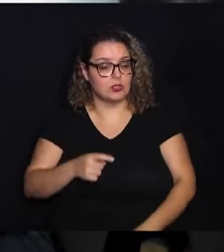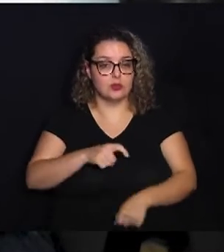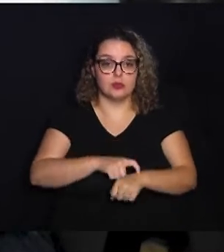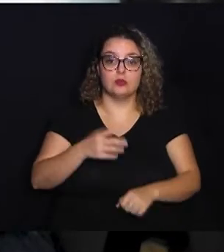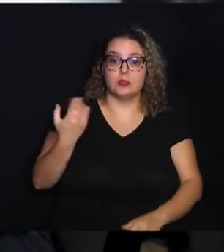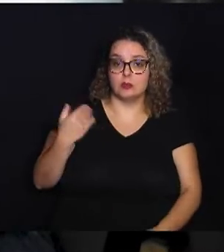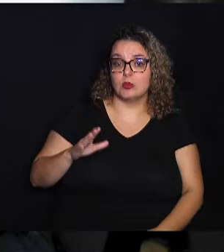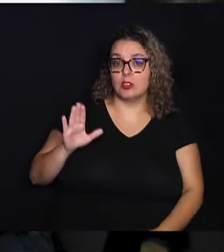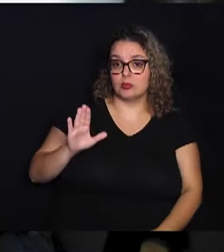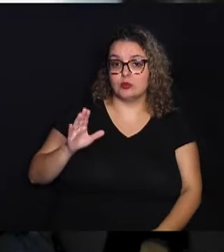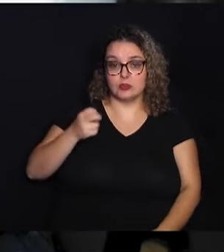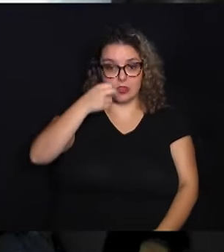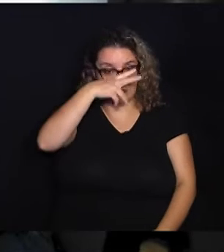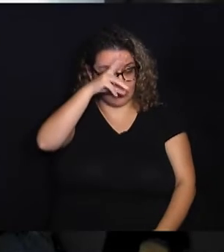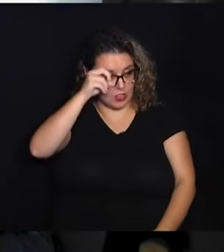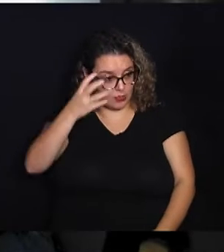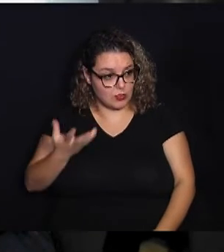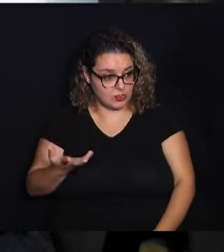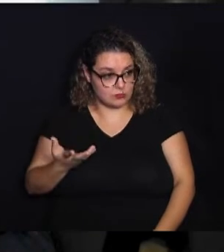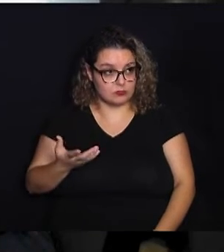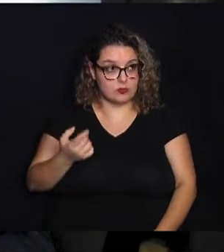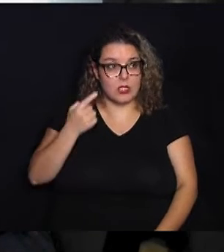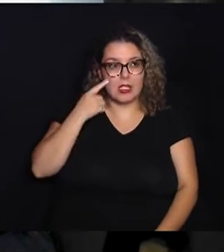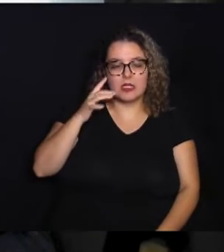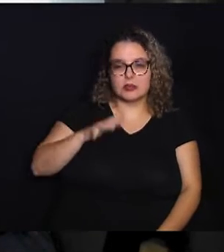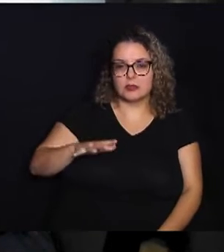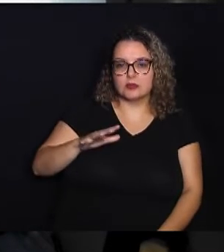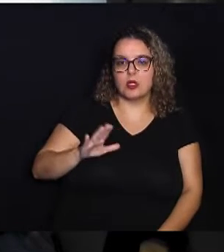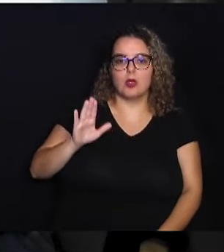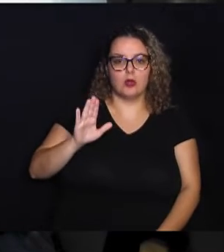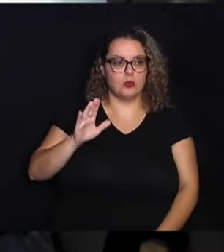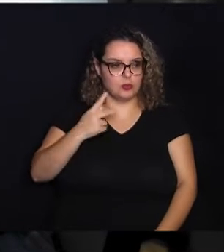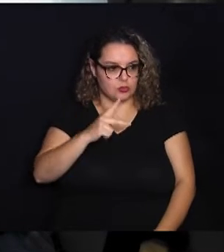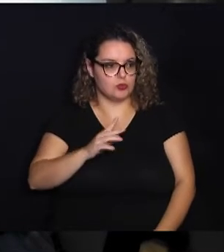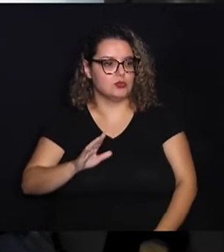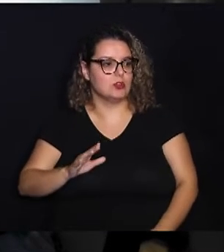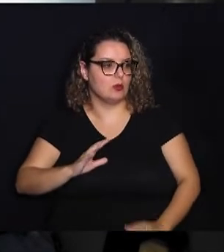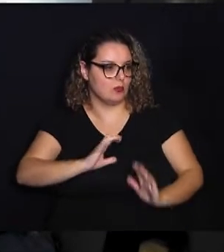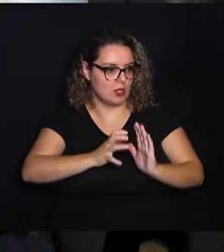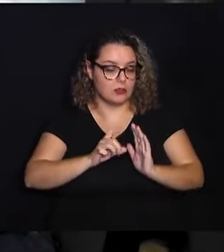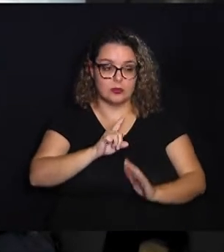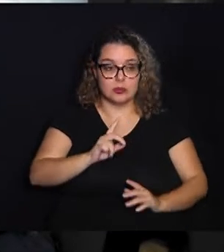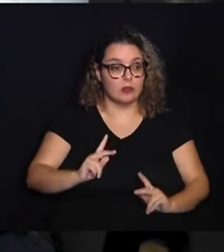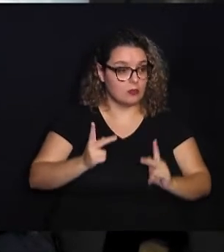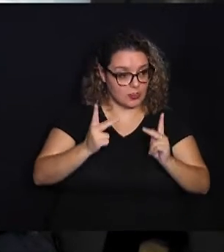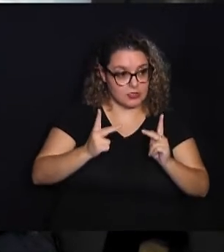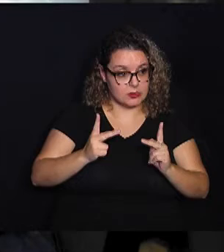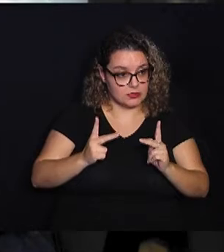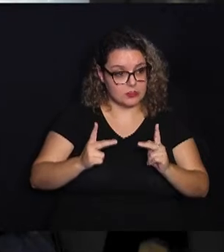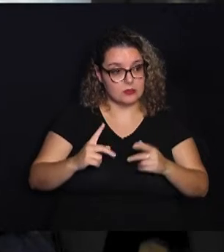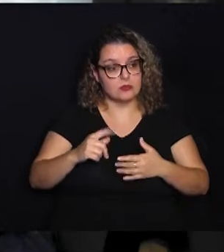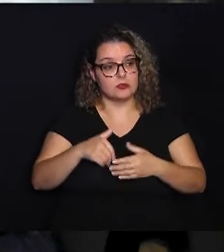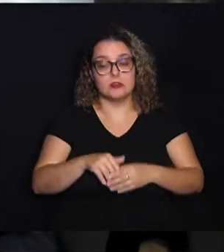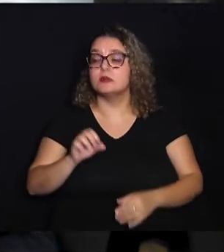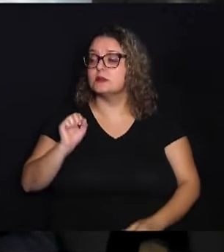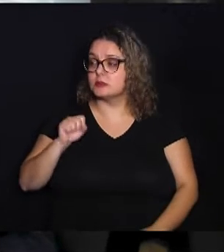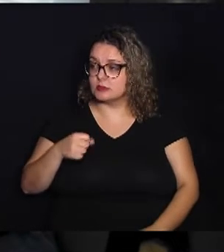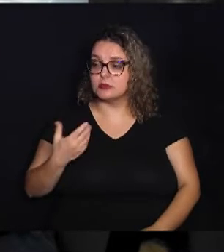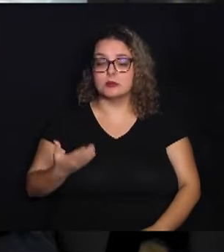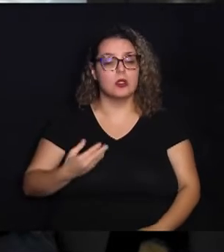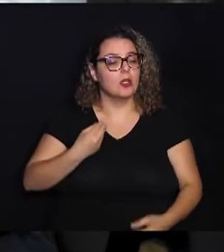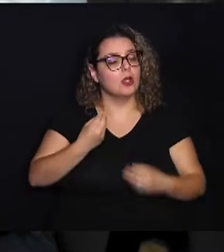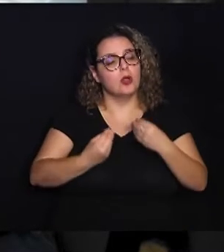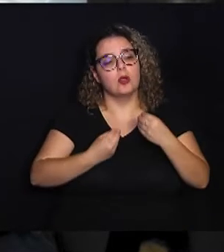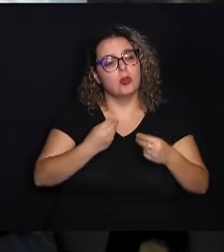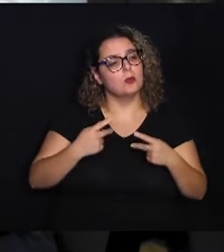um candidato a prefeito. Em tese, o candidato do seu partido não venceu as eleições, né? E como que foi